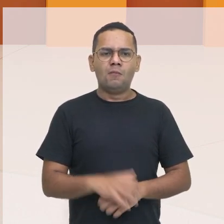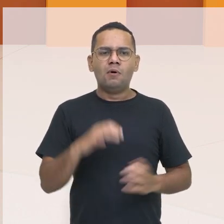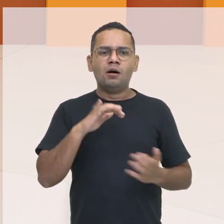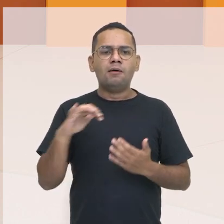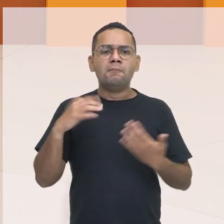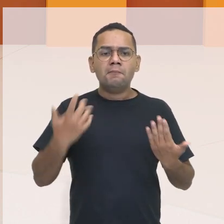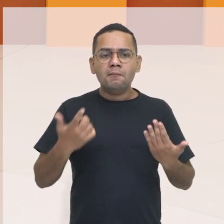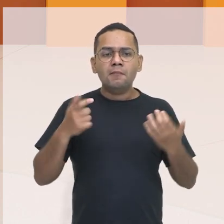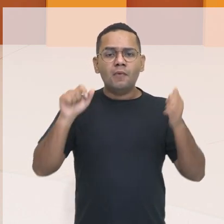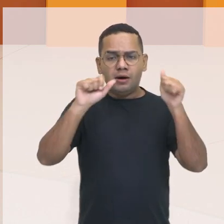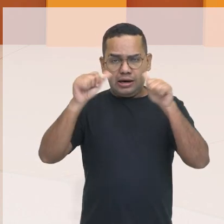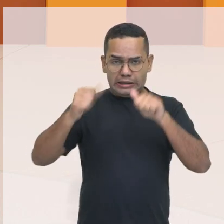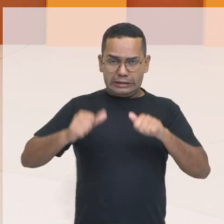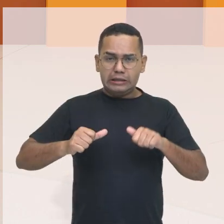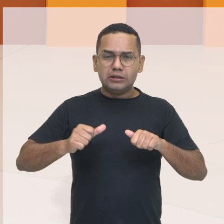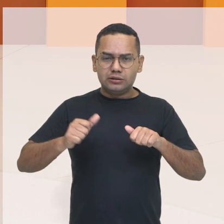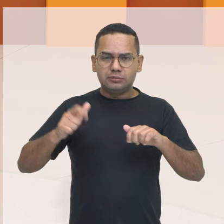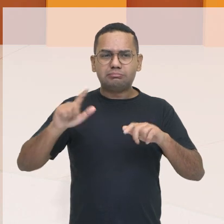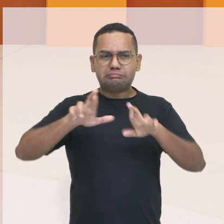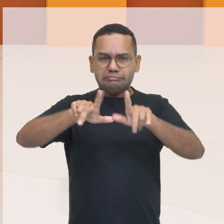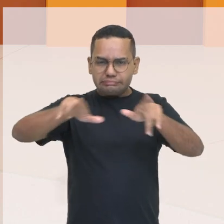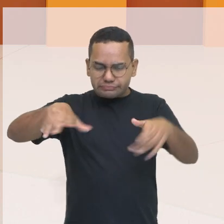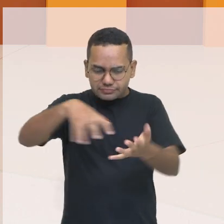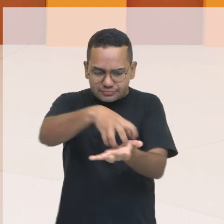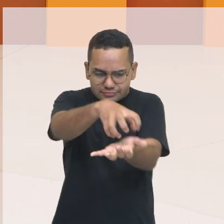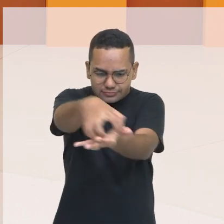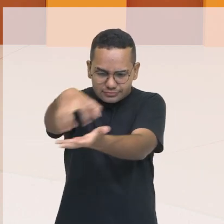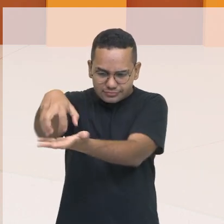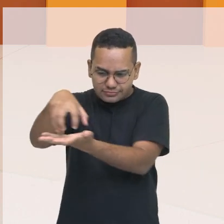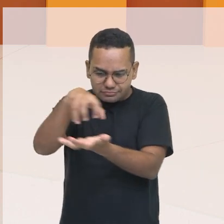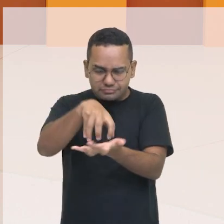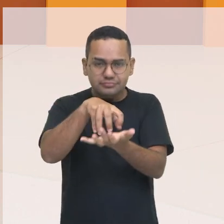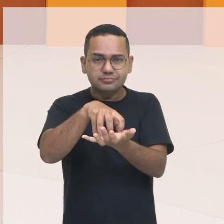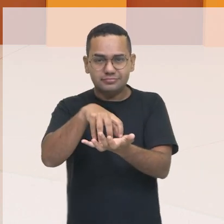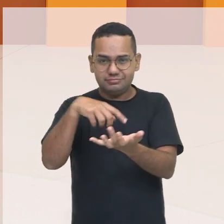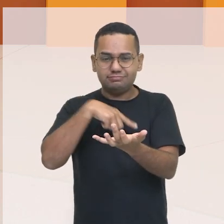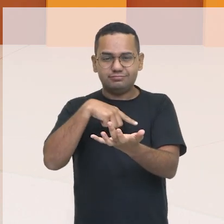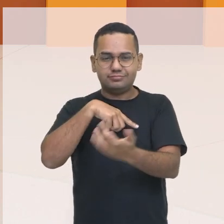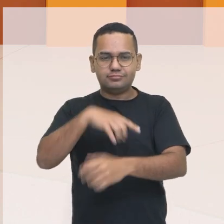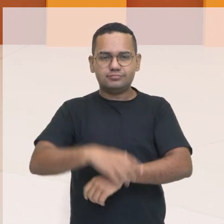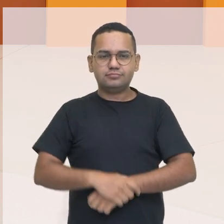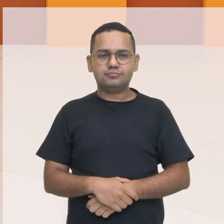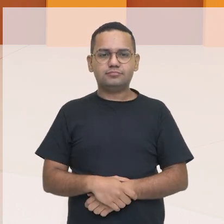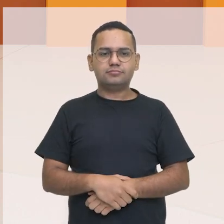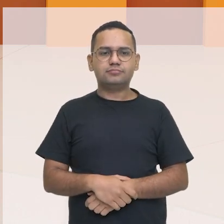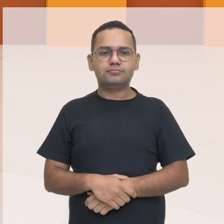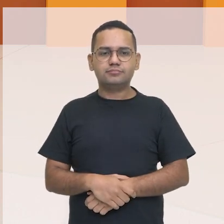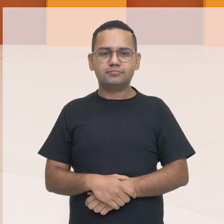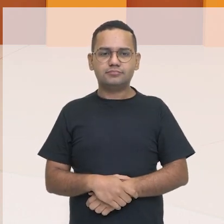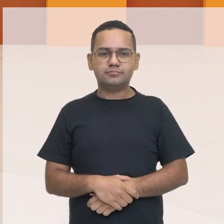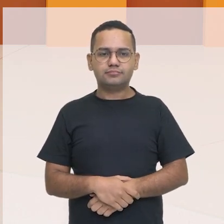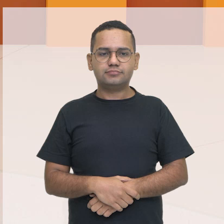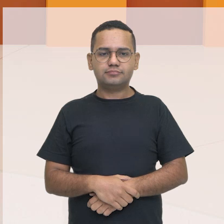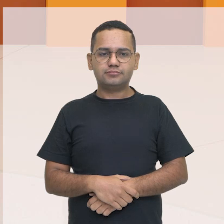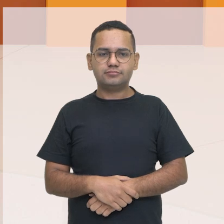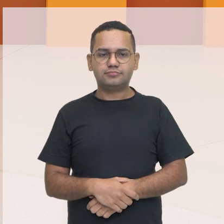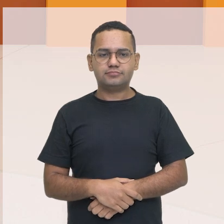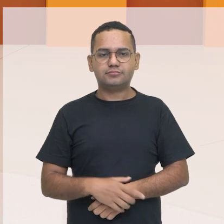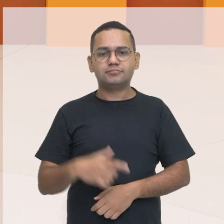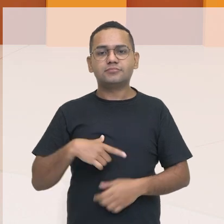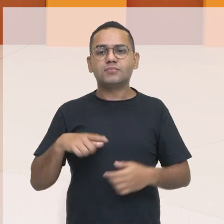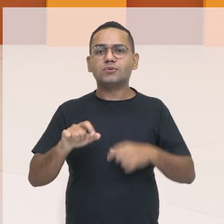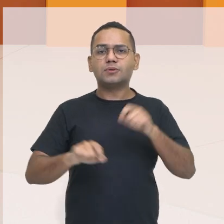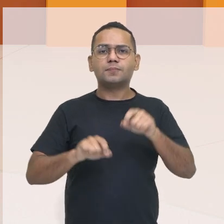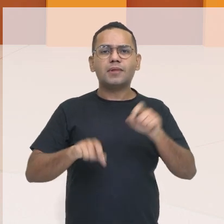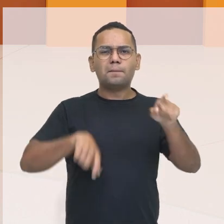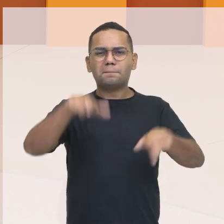analisou esses micropoderes esparramados por todos os lados, exercido por pessoas, que ele diz, em geral,